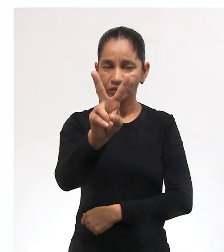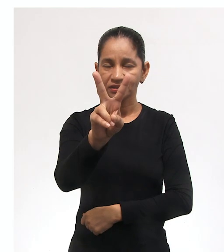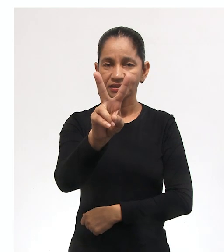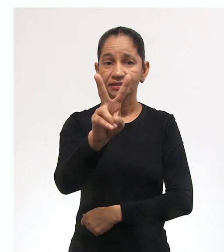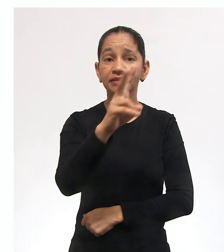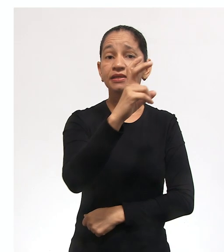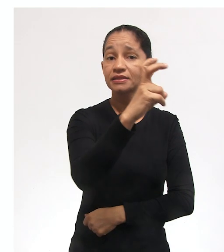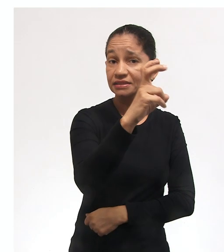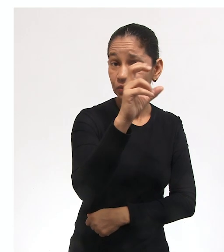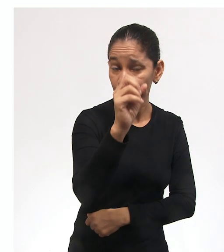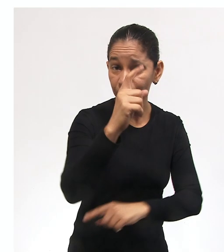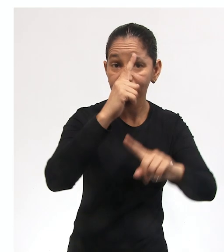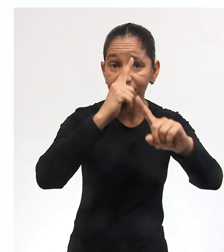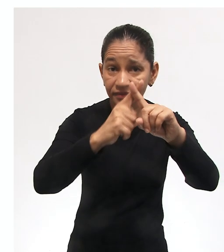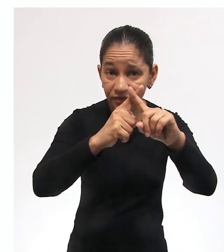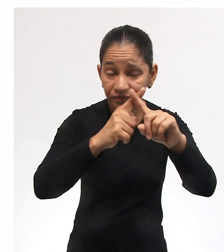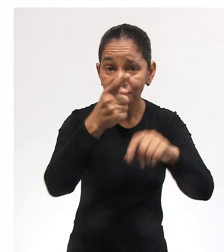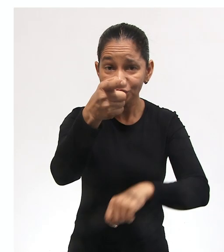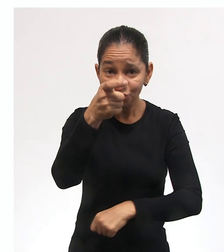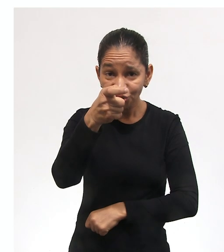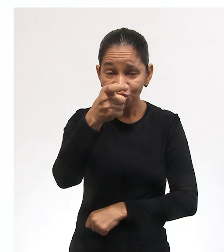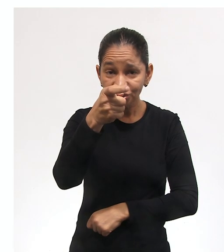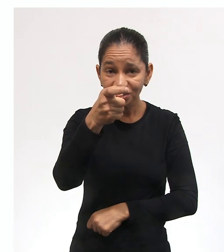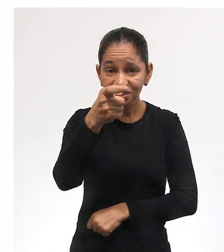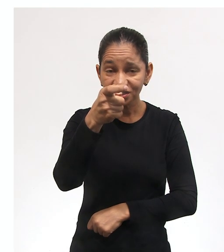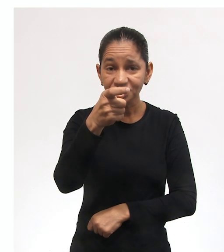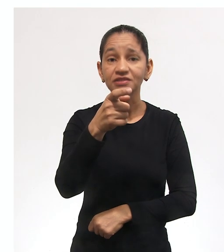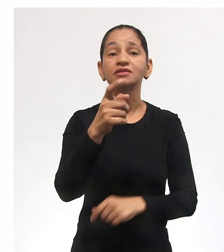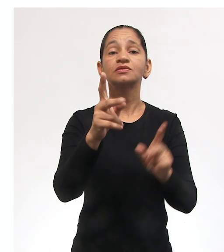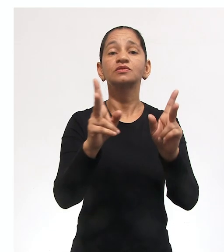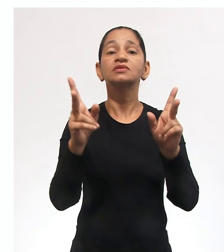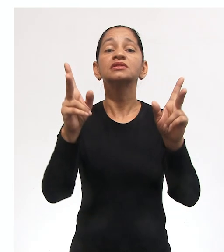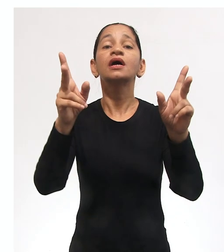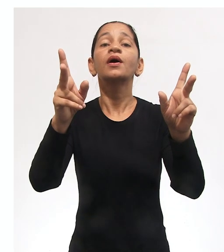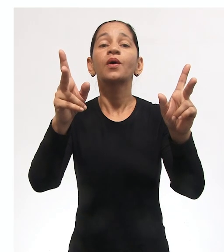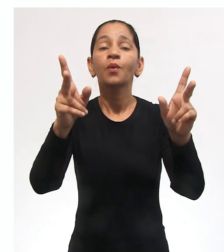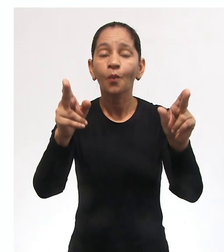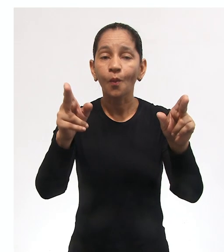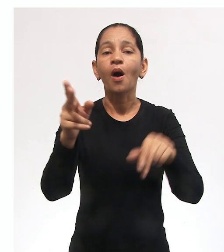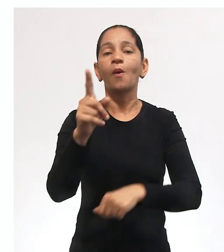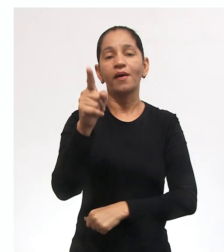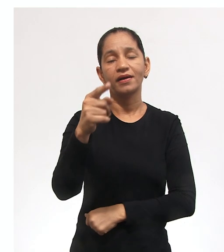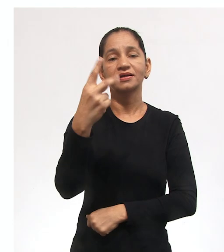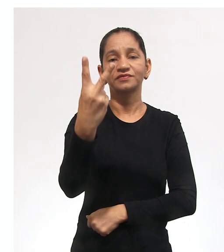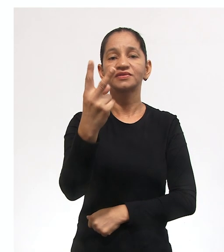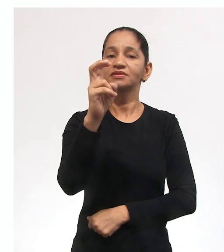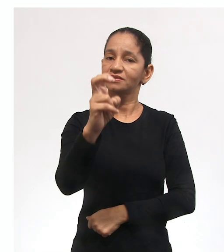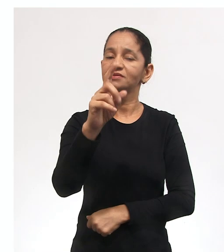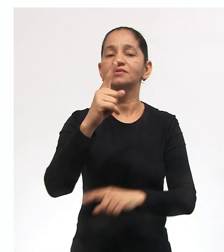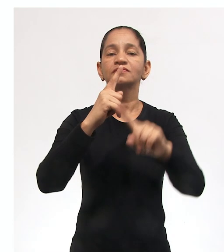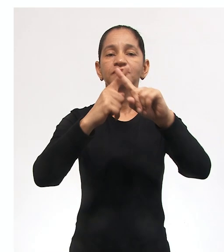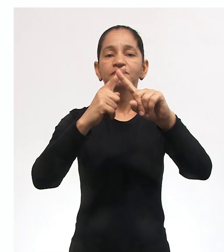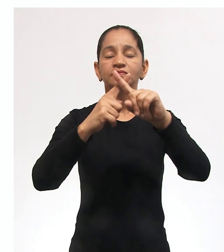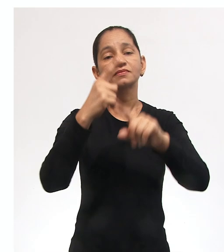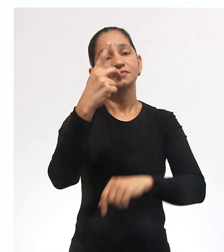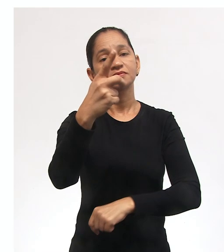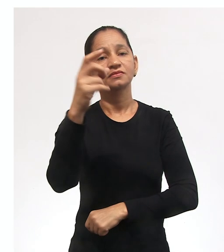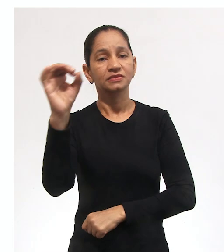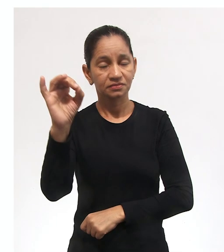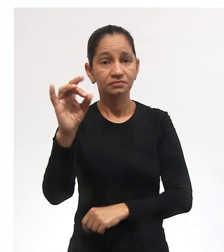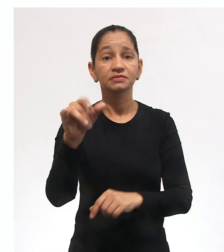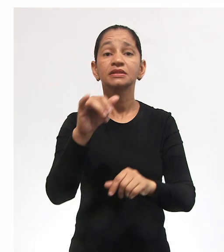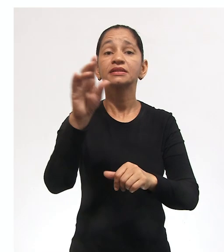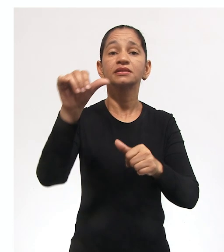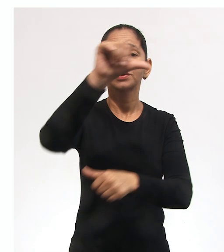verdade, 50 vezes x é igual a 25 vezes 100, né? Se a